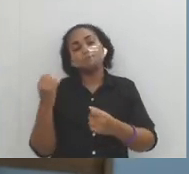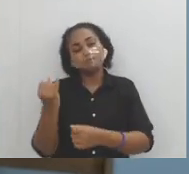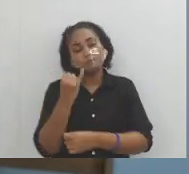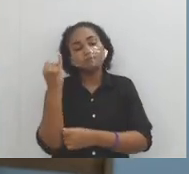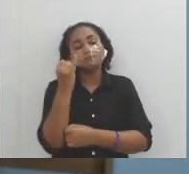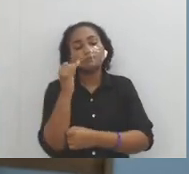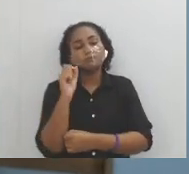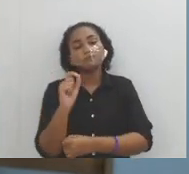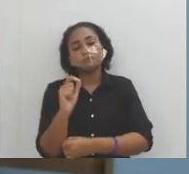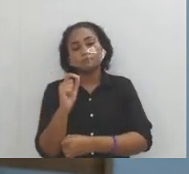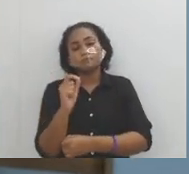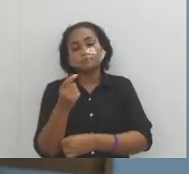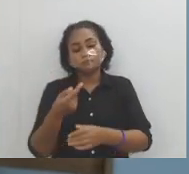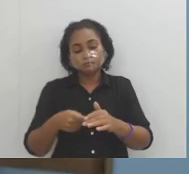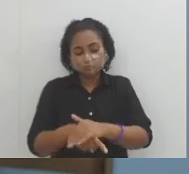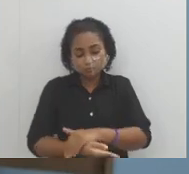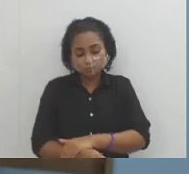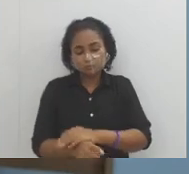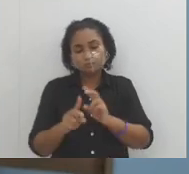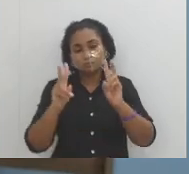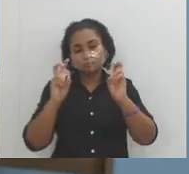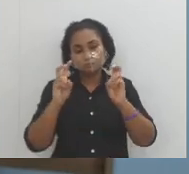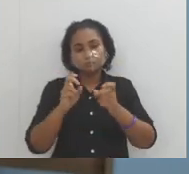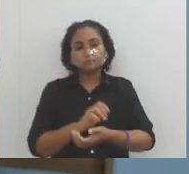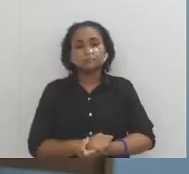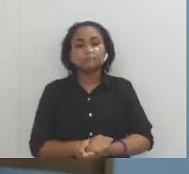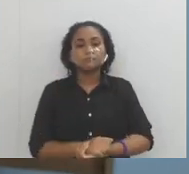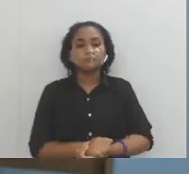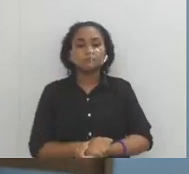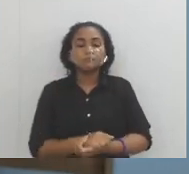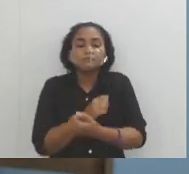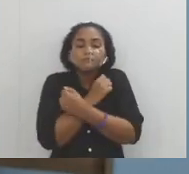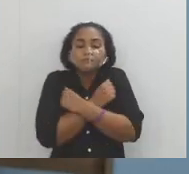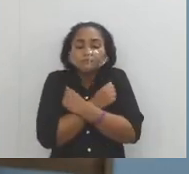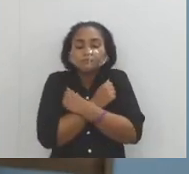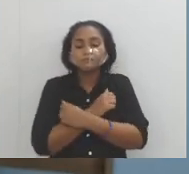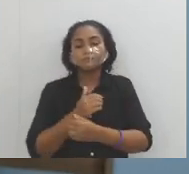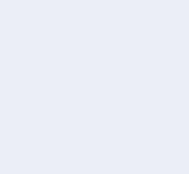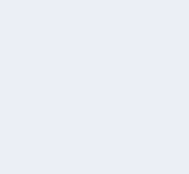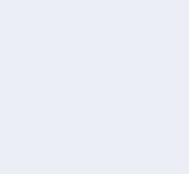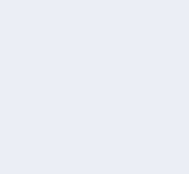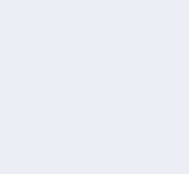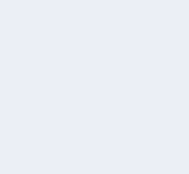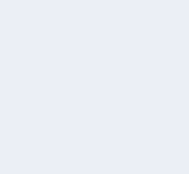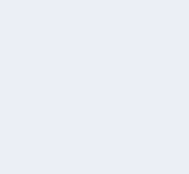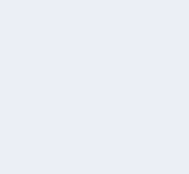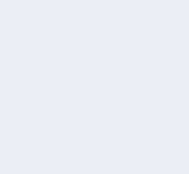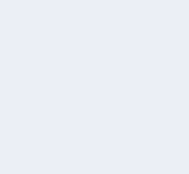pena o aprofundamento desse conteúdo, tá? Um abraço e até a próxima.